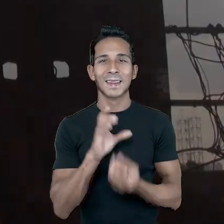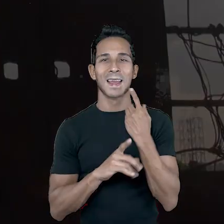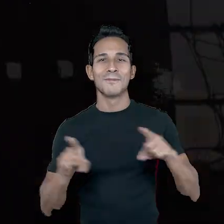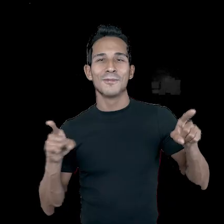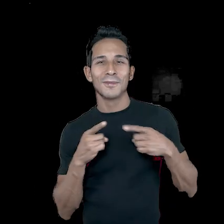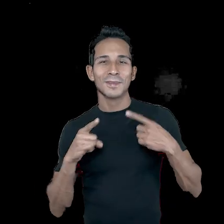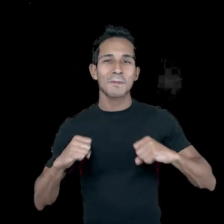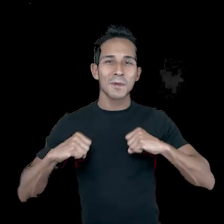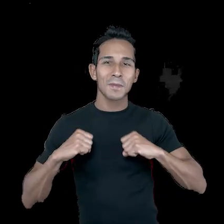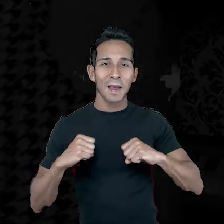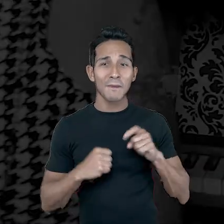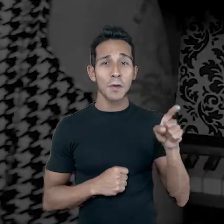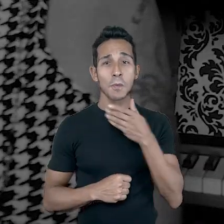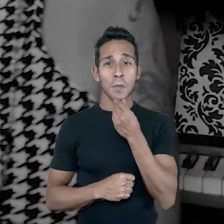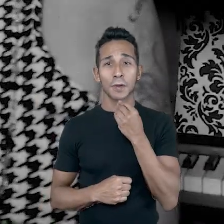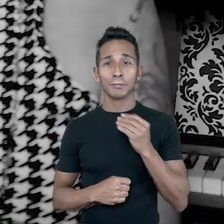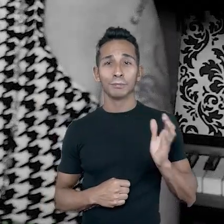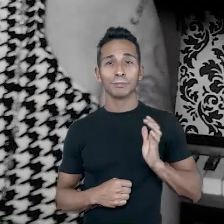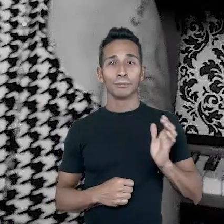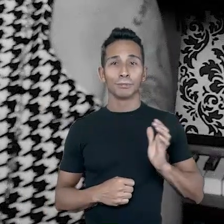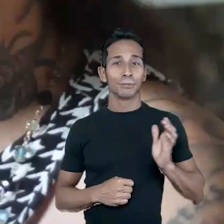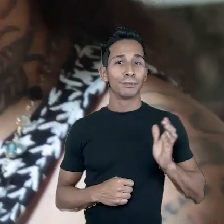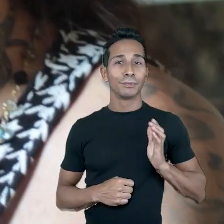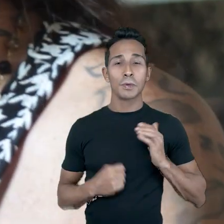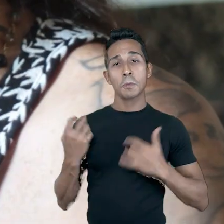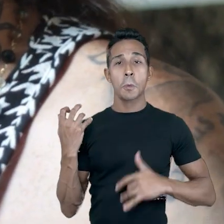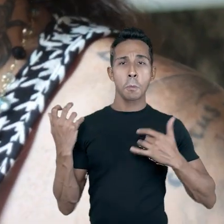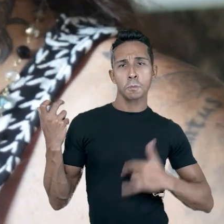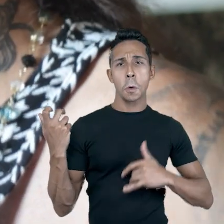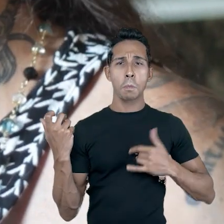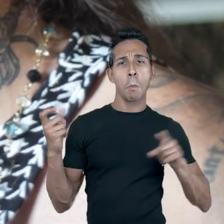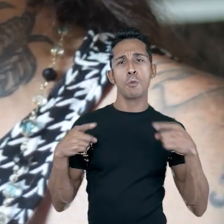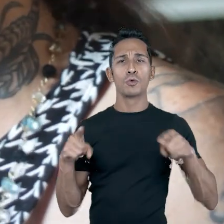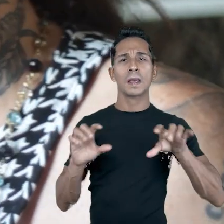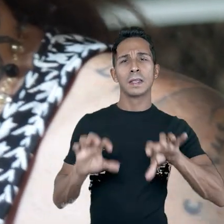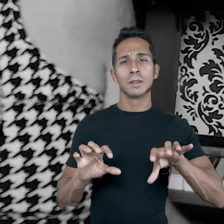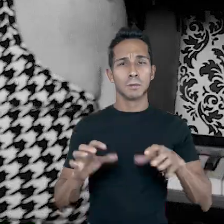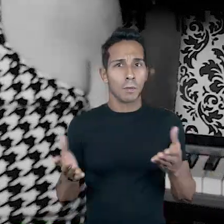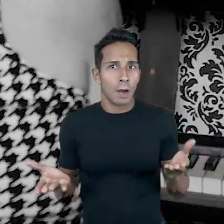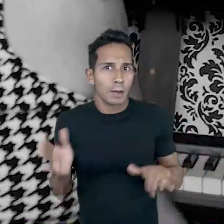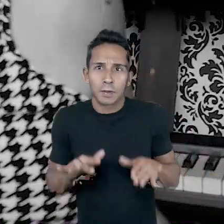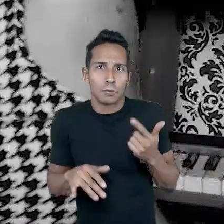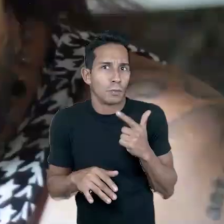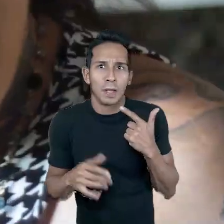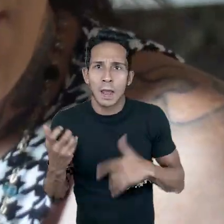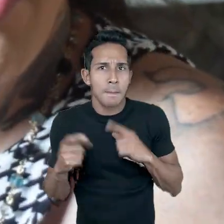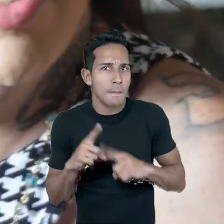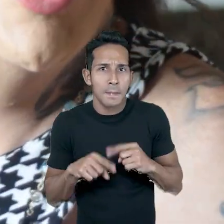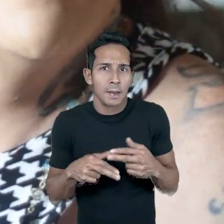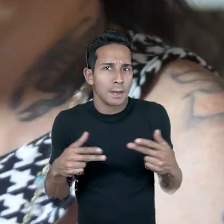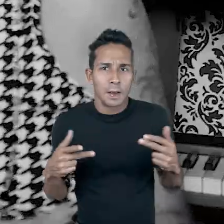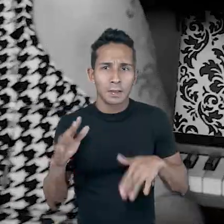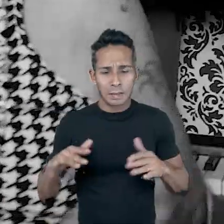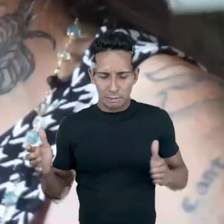Todo mundo quer fazer som. Aí vem um playboy lá com instrumento bom, é muito fácil dizer o que é música e o que não é. Pô, você vai fazer música com o que